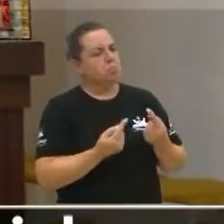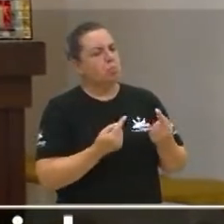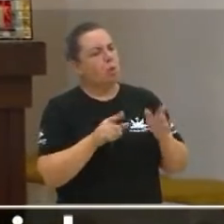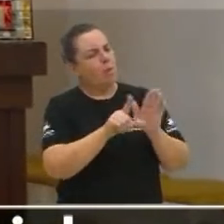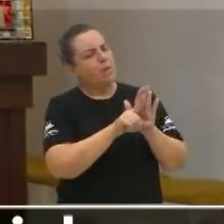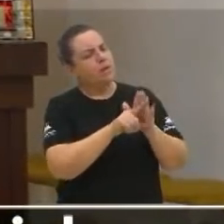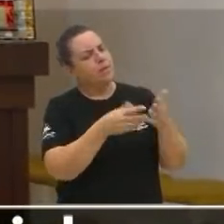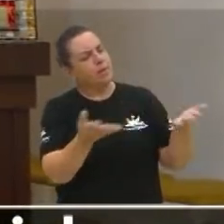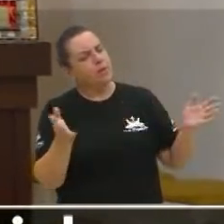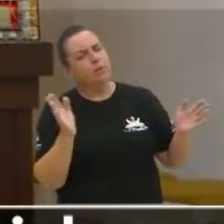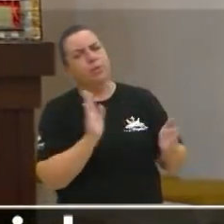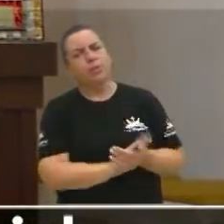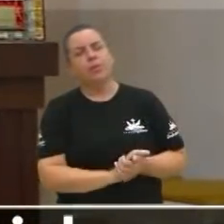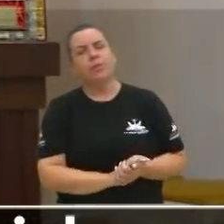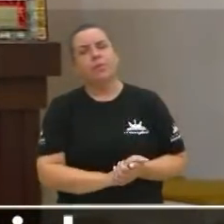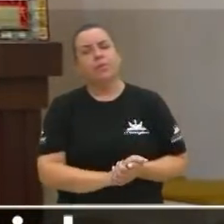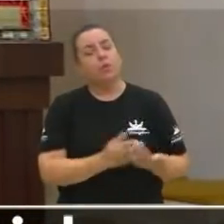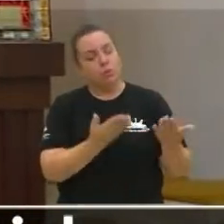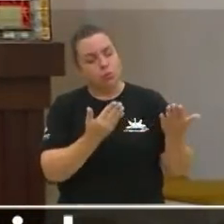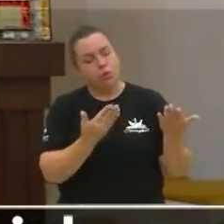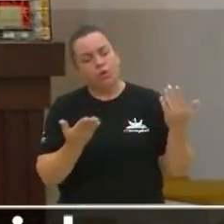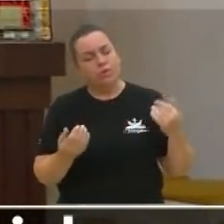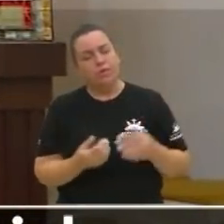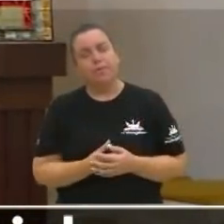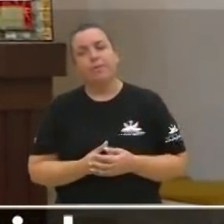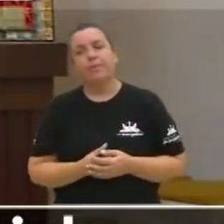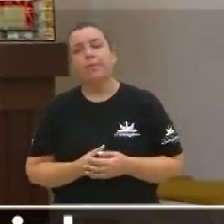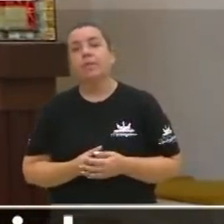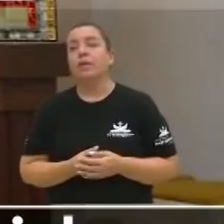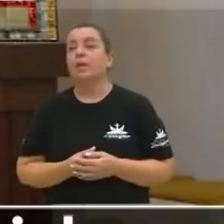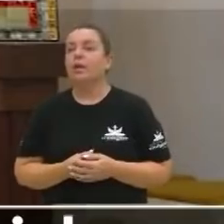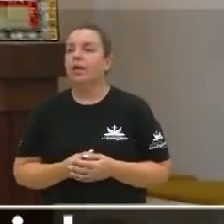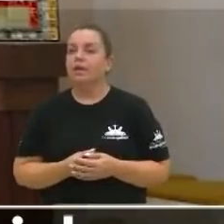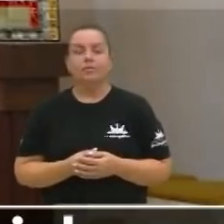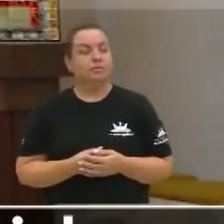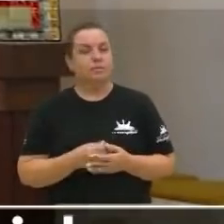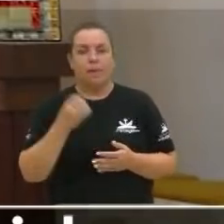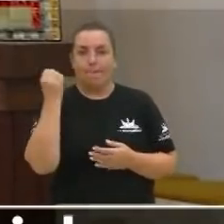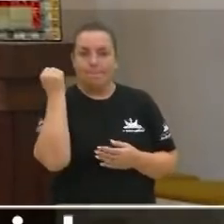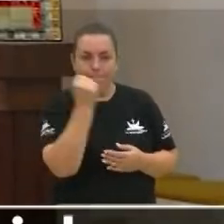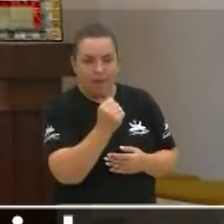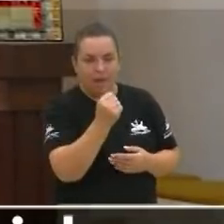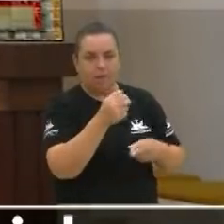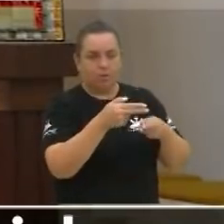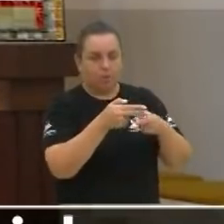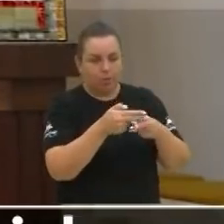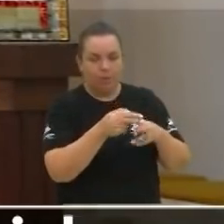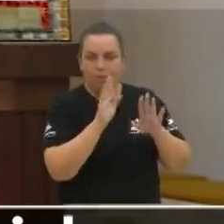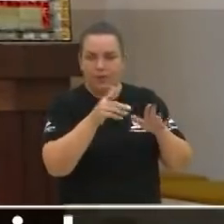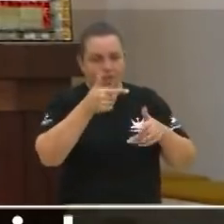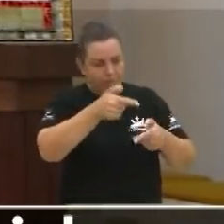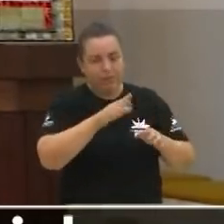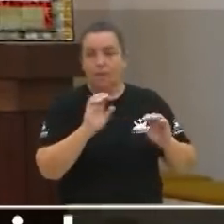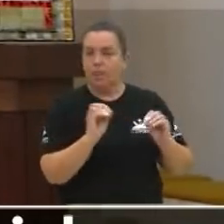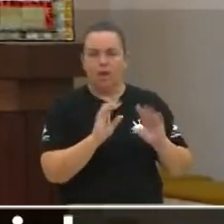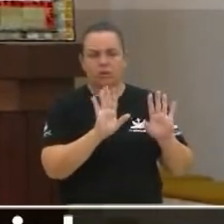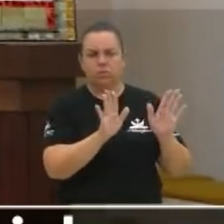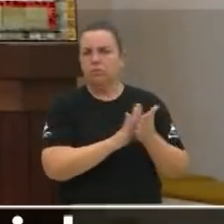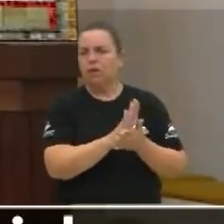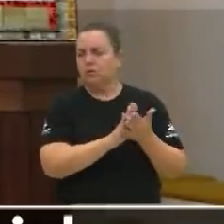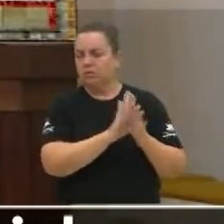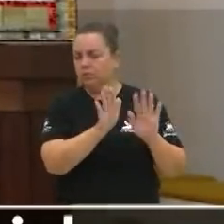alma em amadurecimento e não mate um simples assim meu